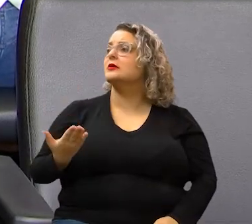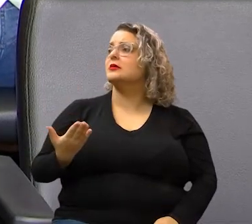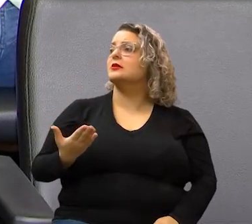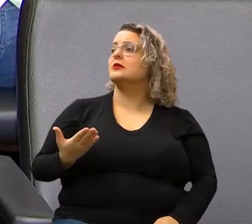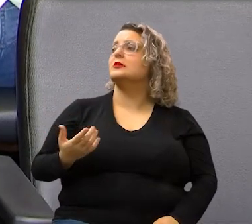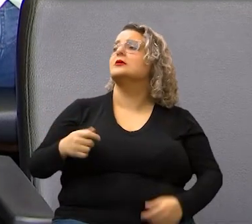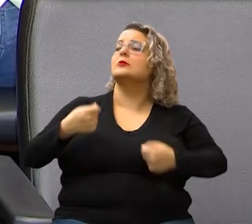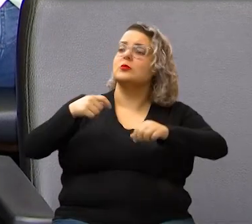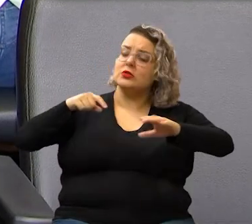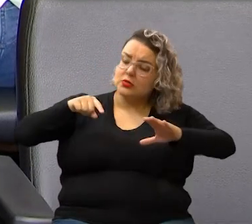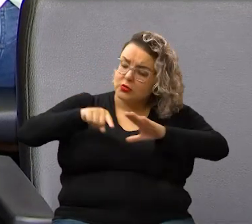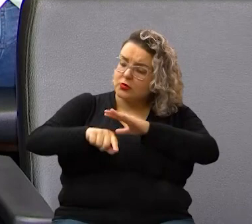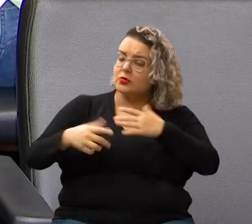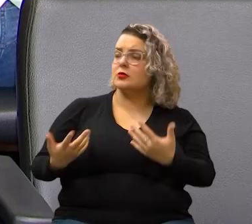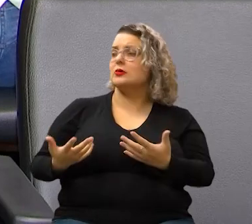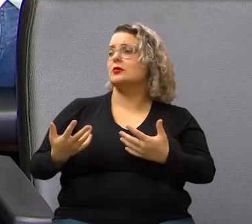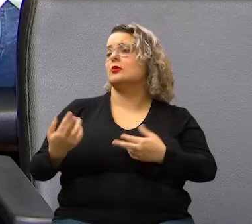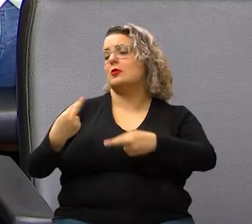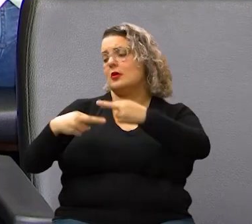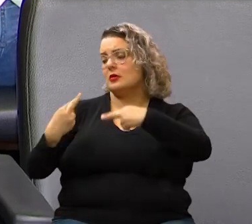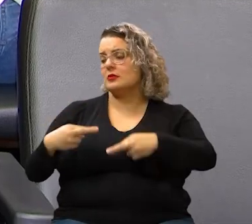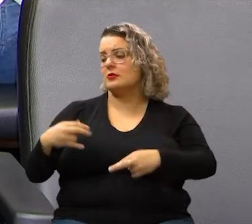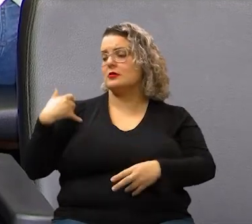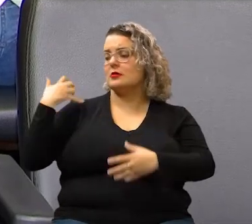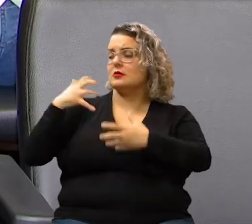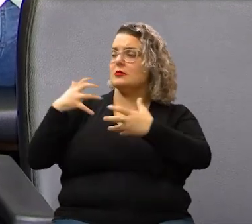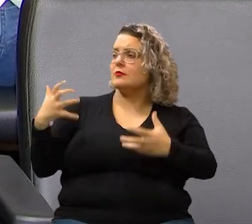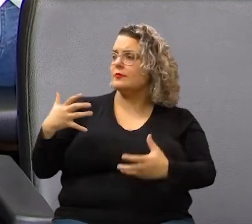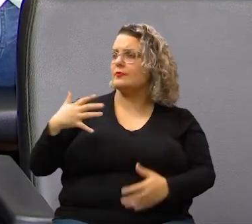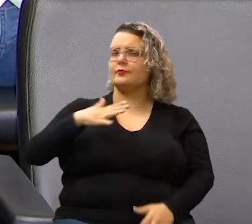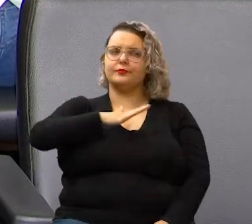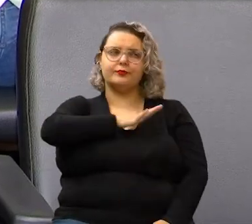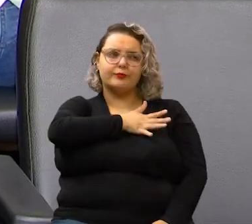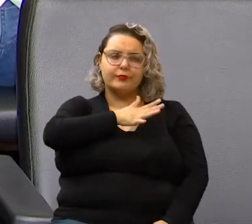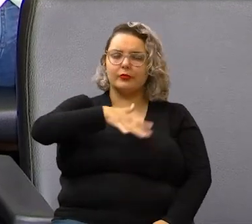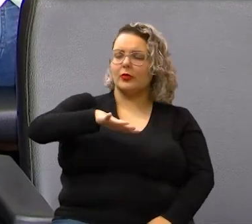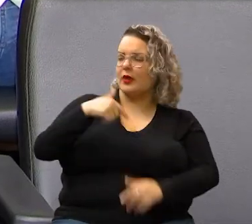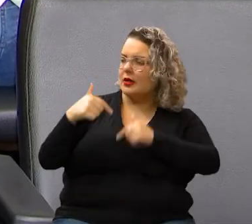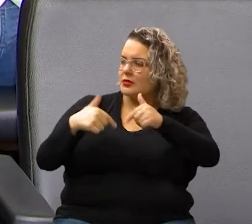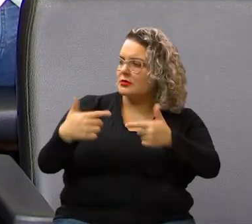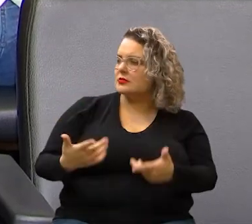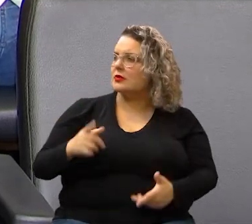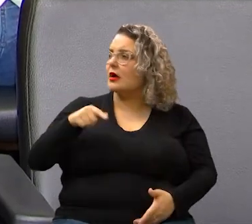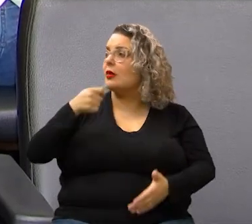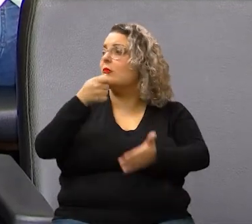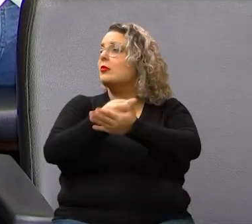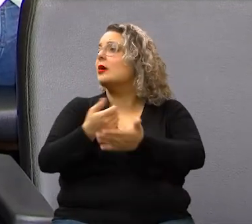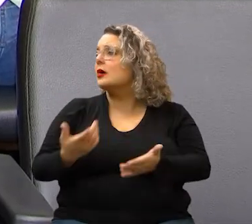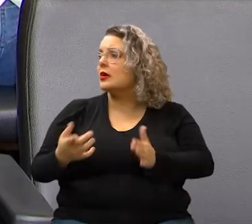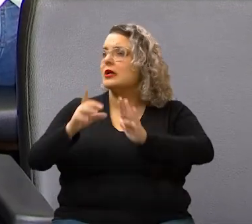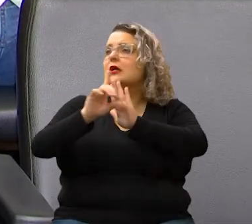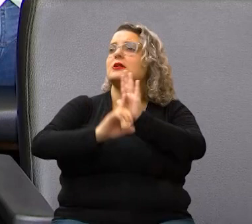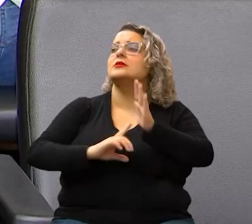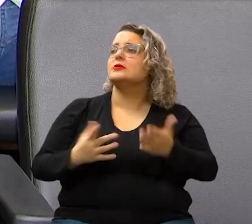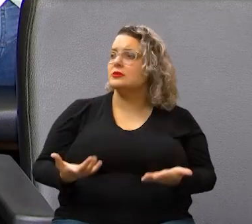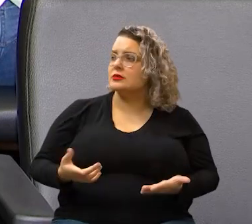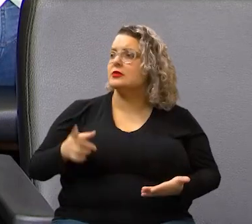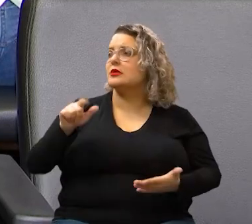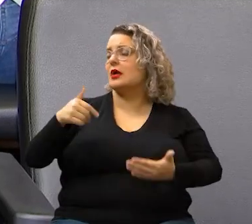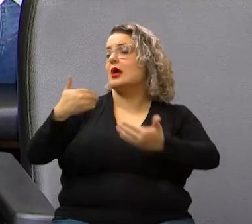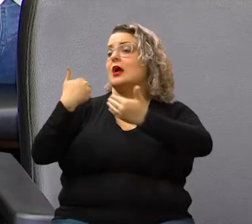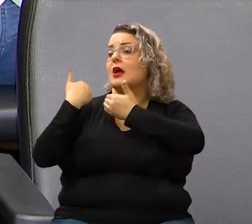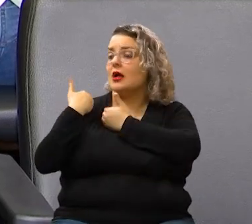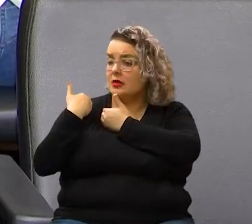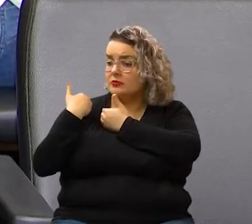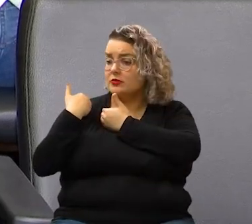que precisam avançar em relação aos idosos? É esse preconceito no mercado de trabalho? É uma garantia de direitos?